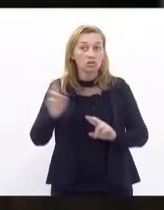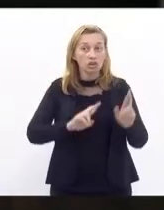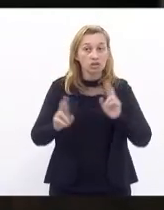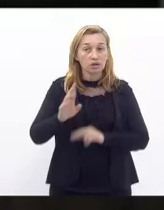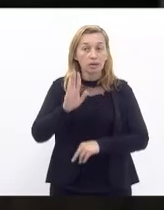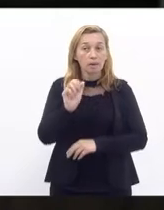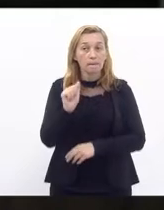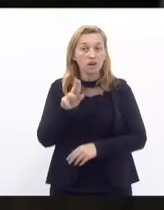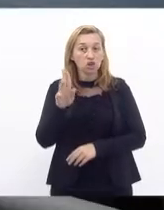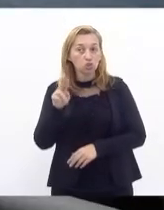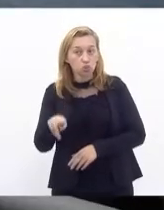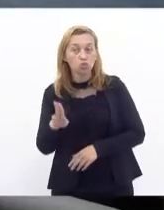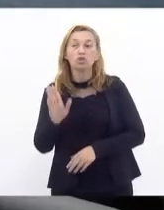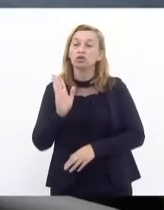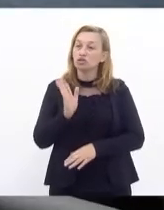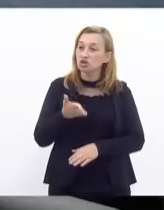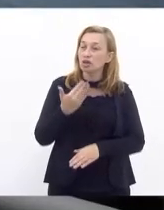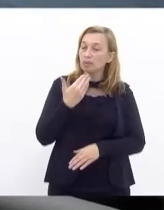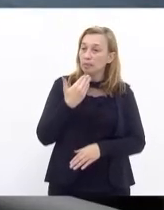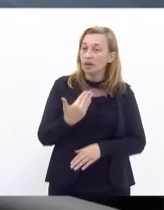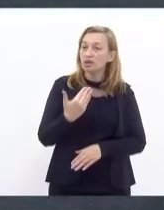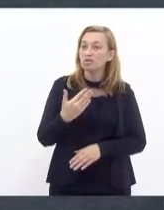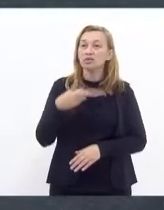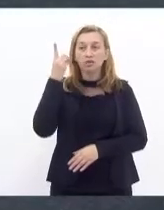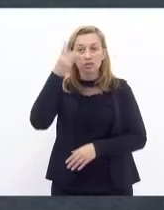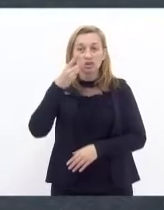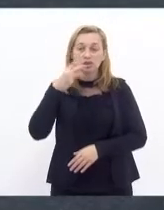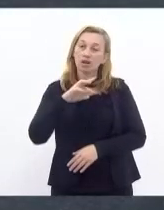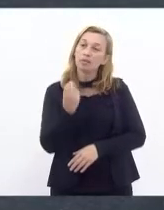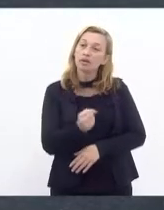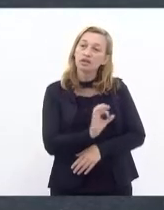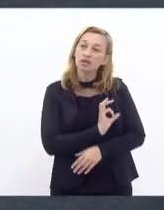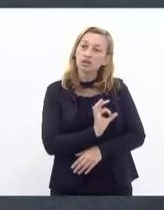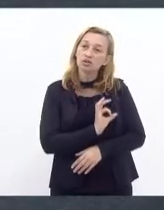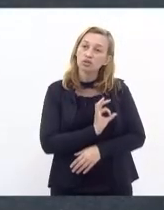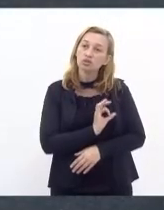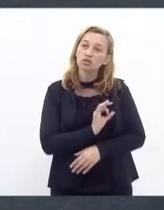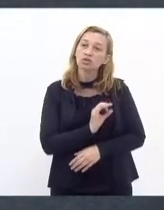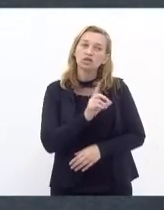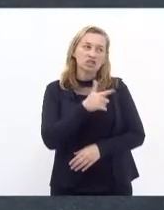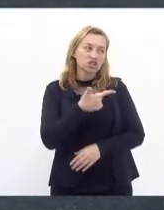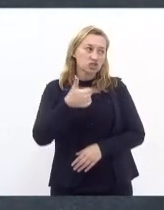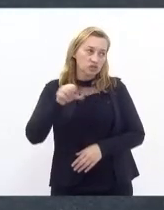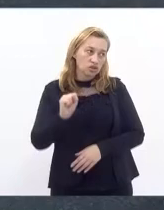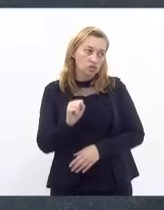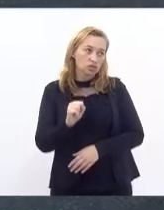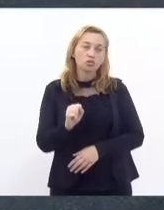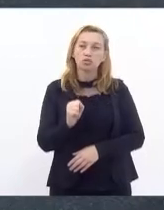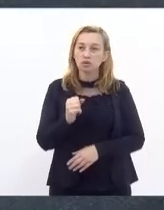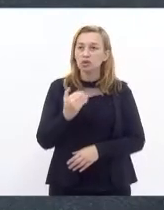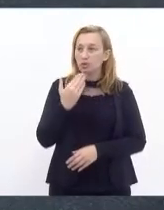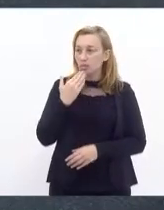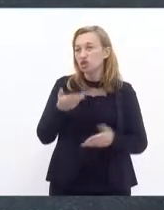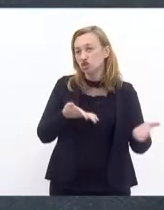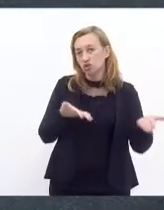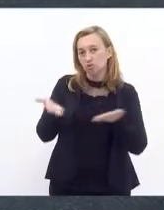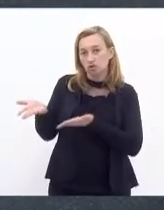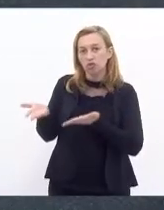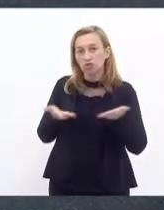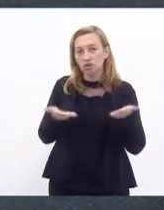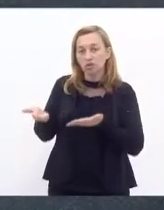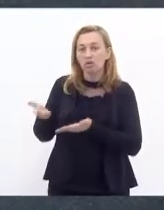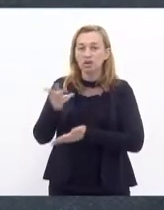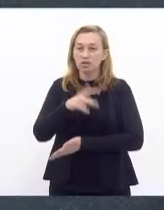Guandu. Então, desde já, eu solicito a deputada Marta Rocha, vai ser dia 28, estender, sim, esse convite a